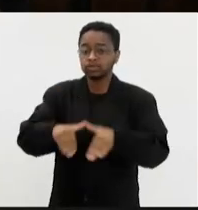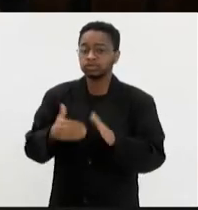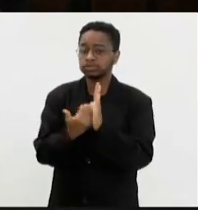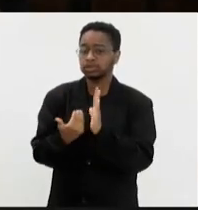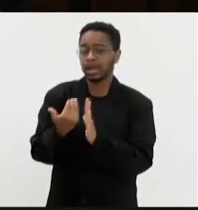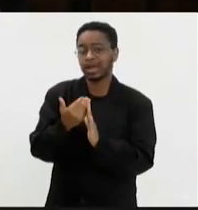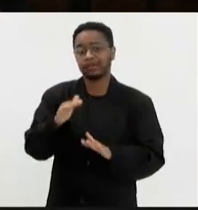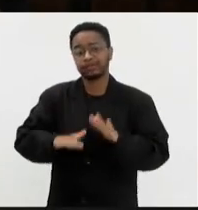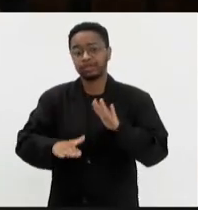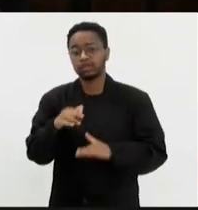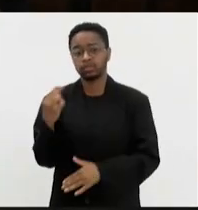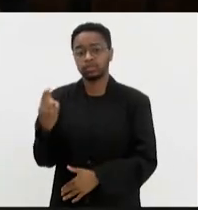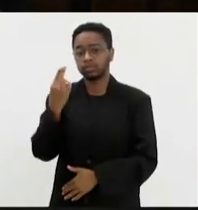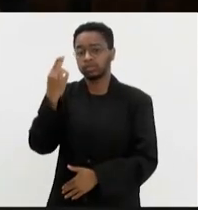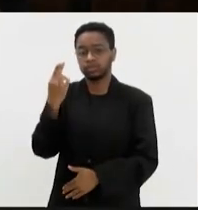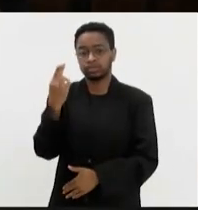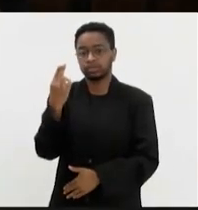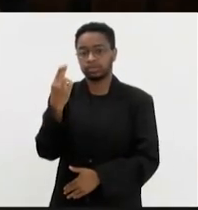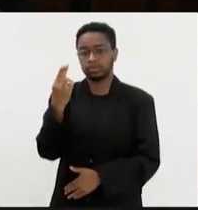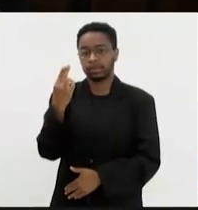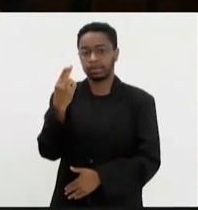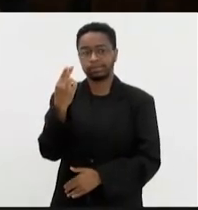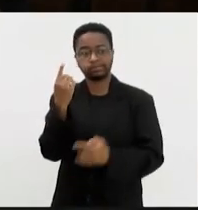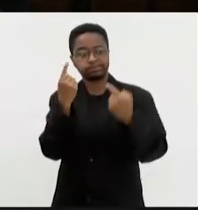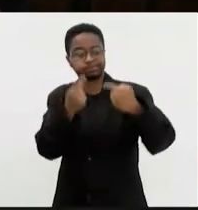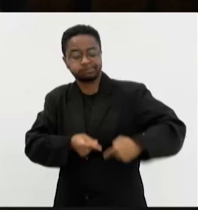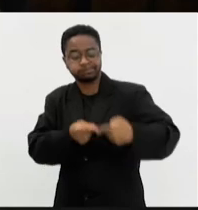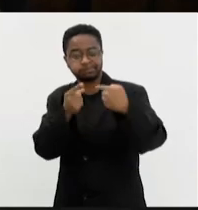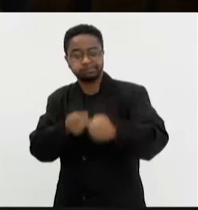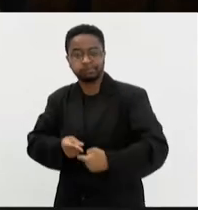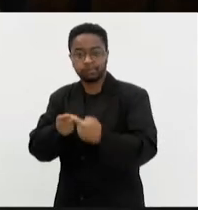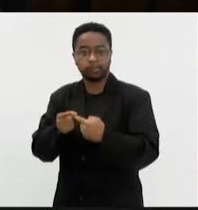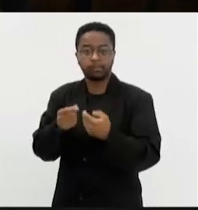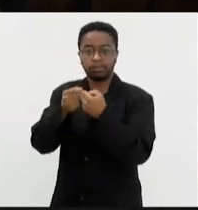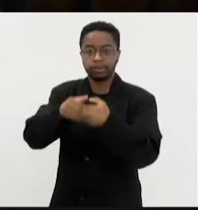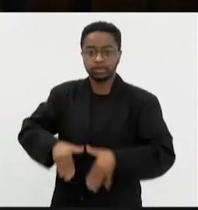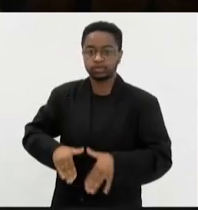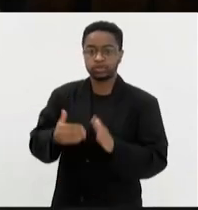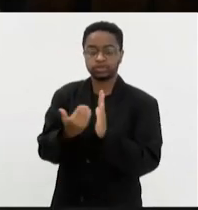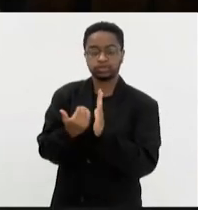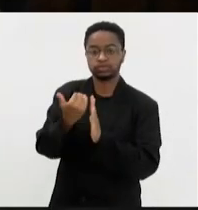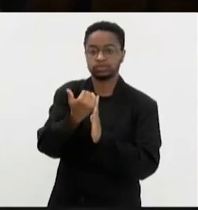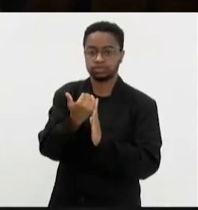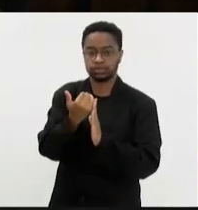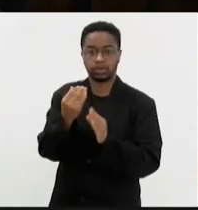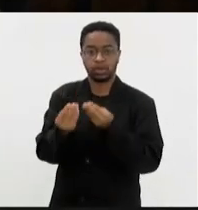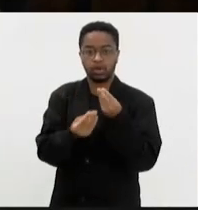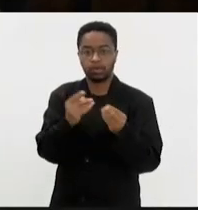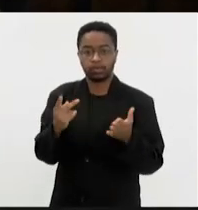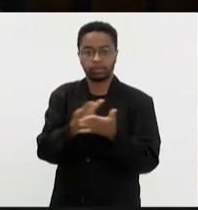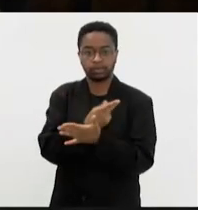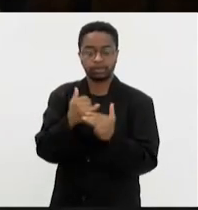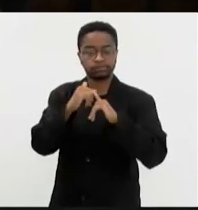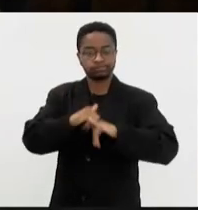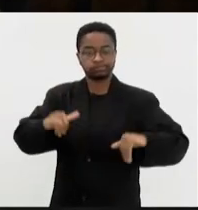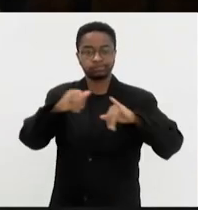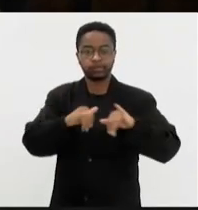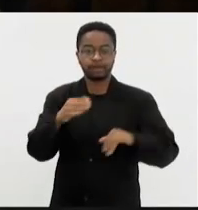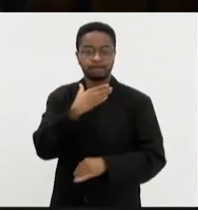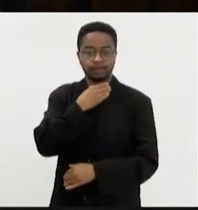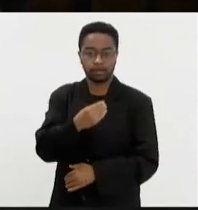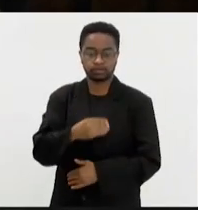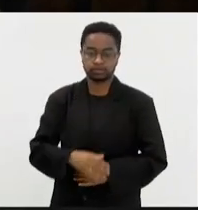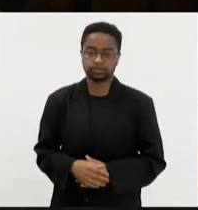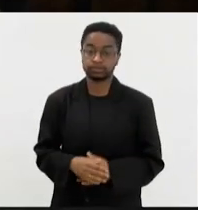muitas vezes não é possível sequer combater o impacto astroso que essas fake News fazem né